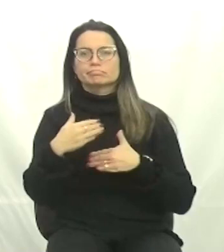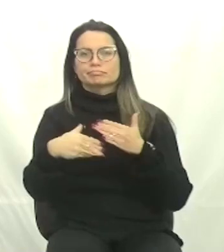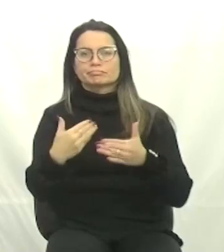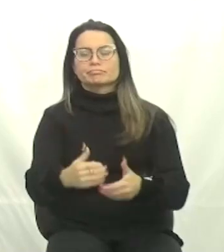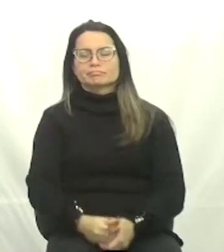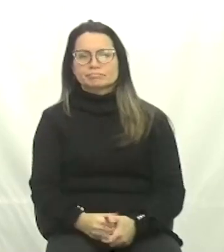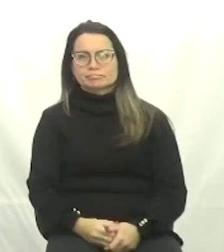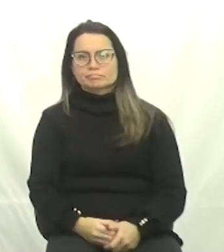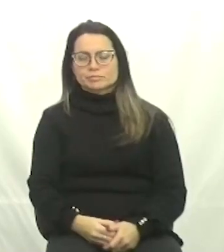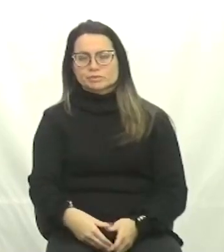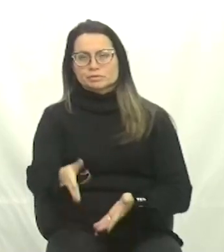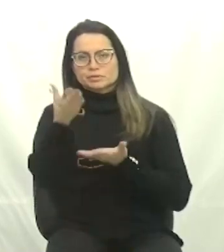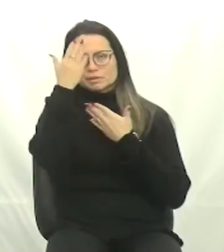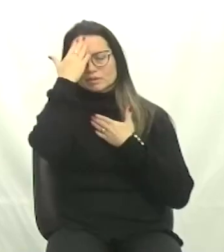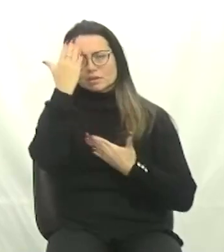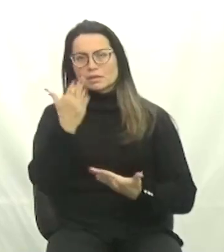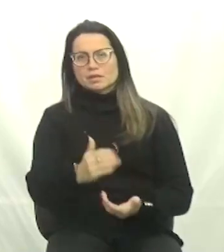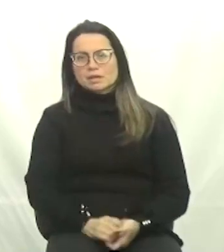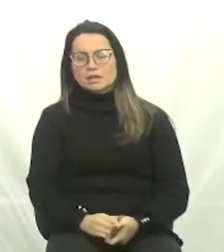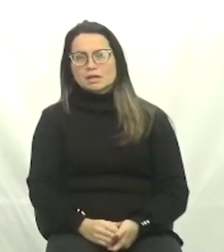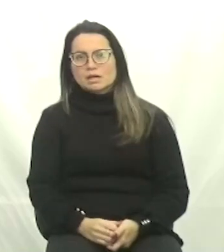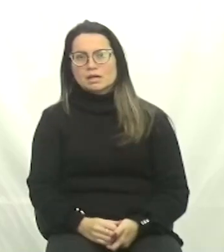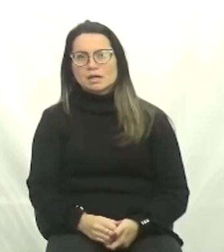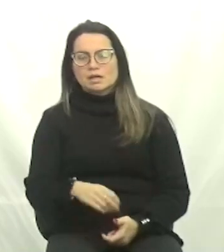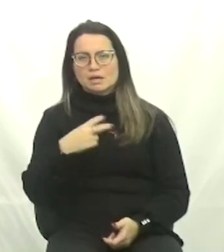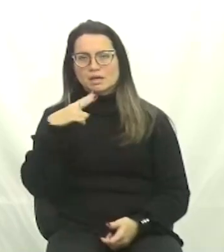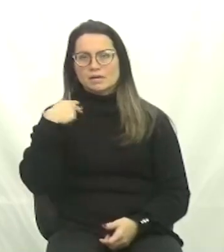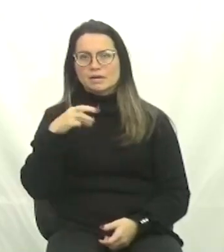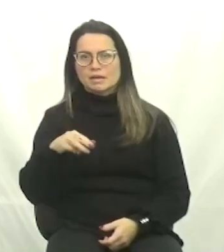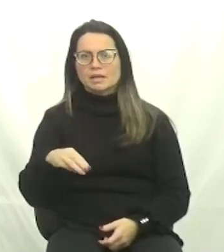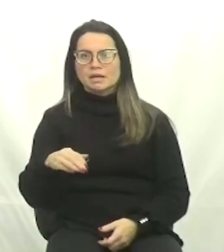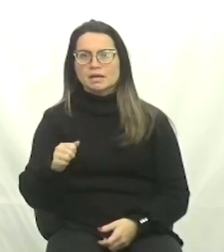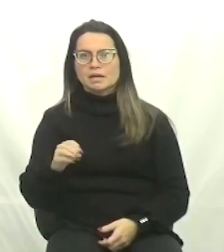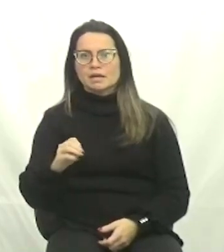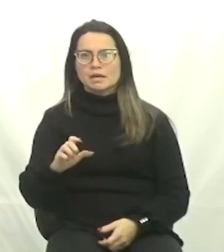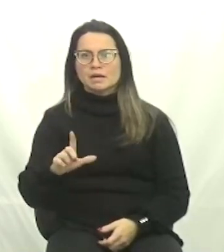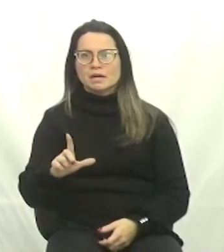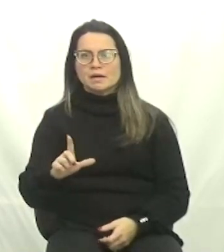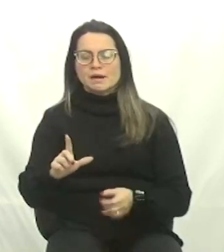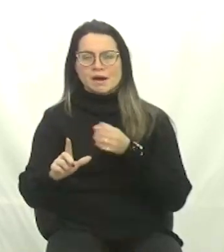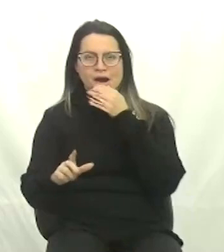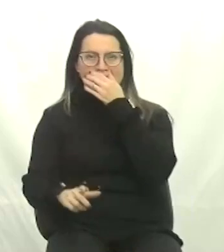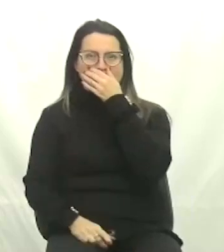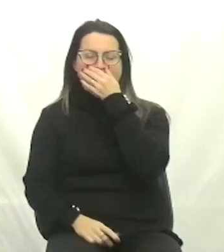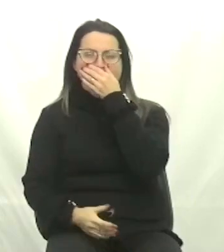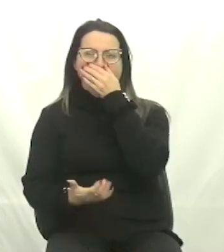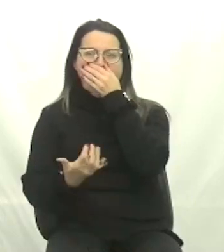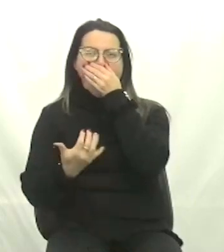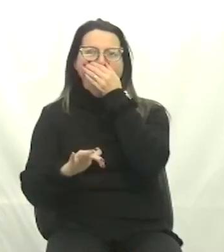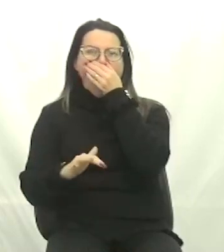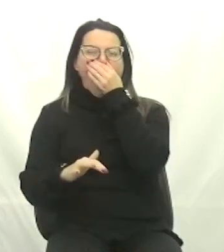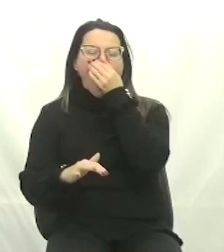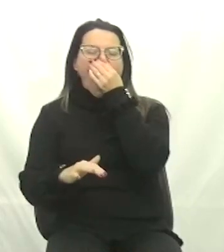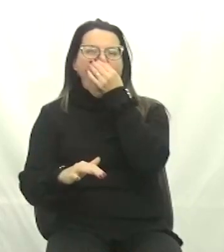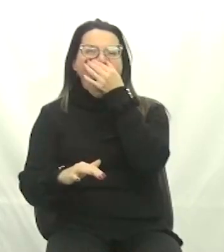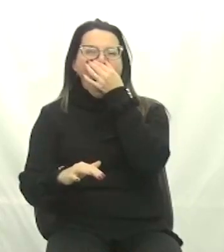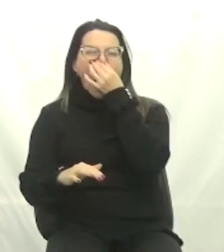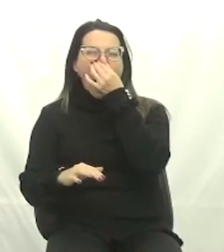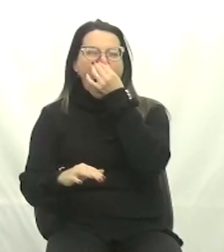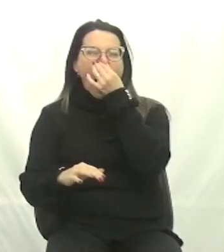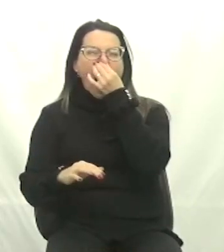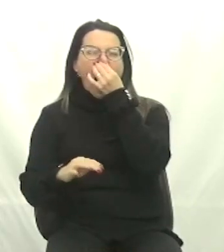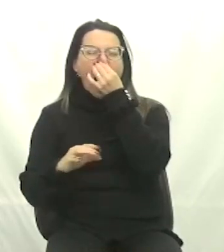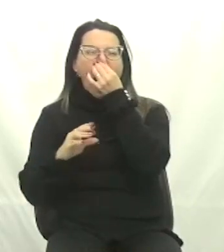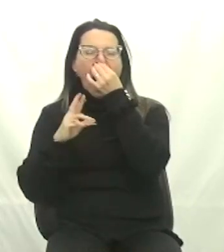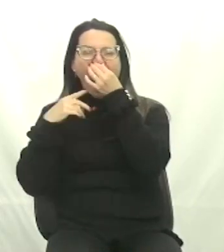especial. Obrigado, senhor presidente. A palavra é o vereador Manuel Rosengue da Silva. Declina. Com a palavra, o vereador